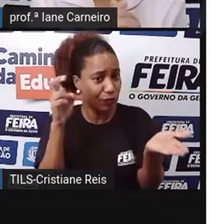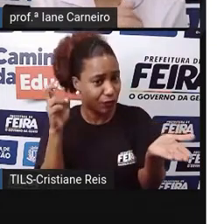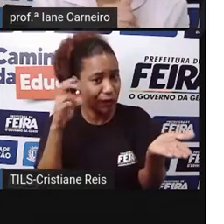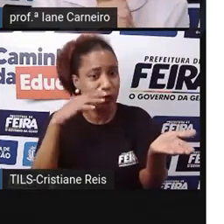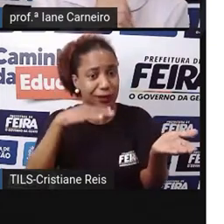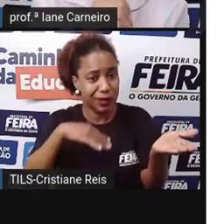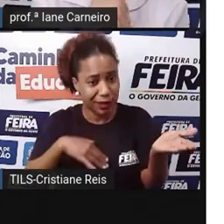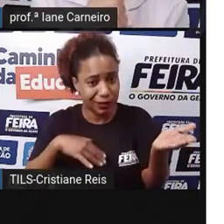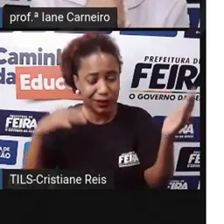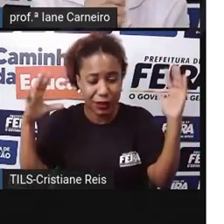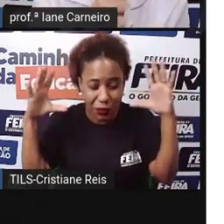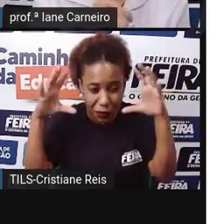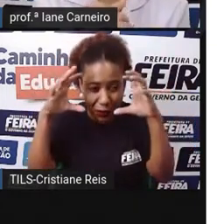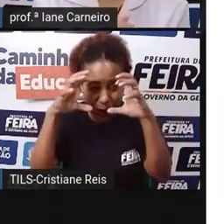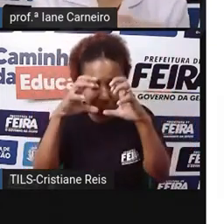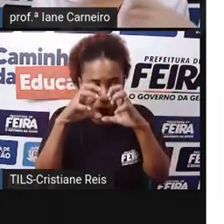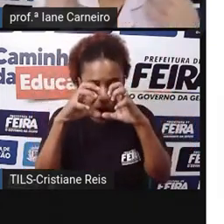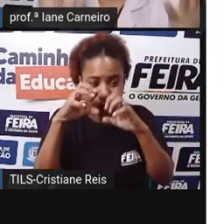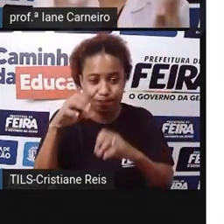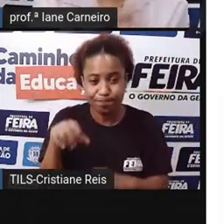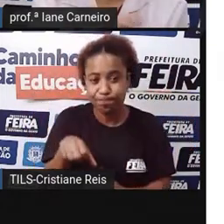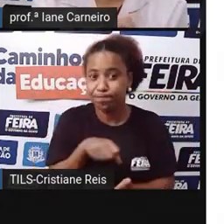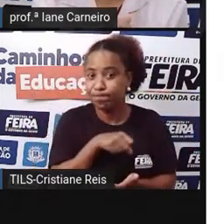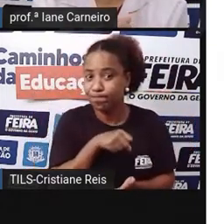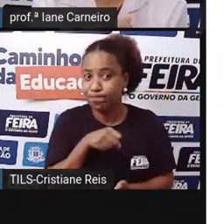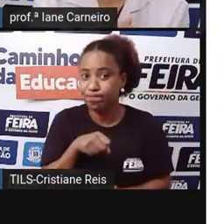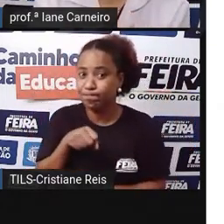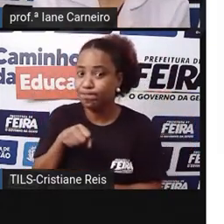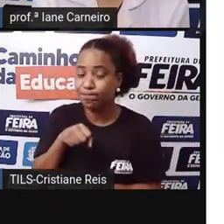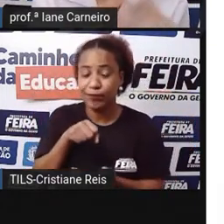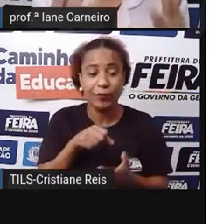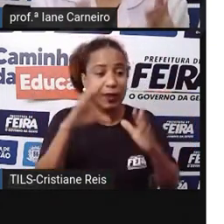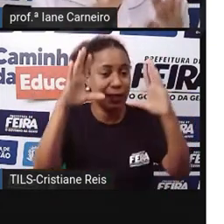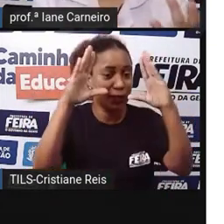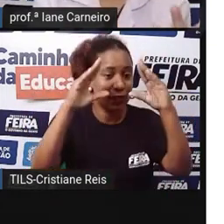lá dentro da floresta. E à noite fica muito mais escuro, né?